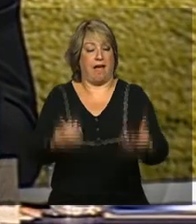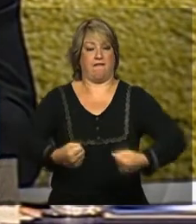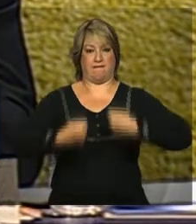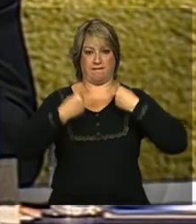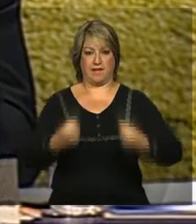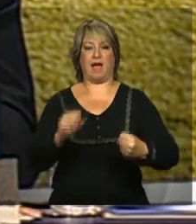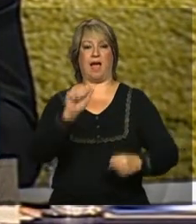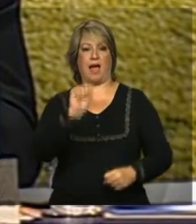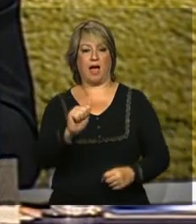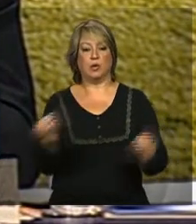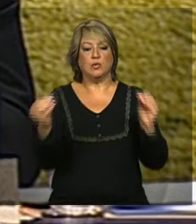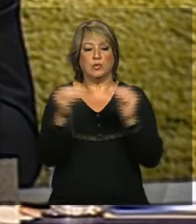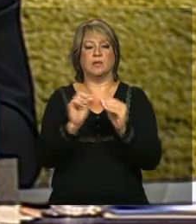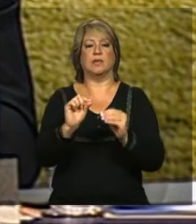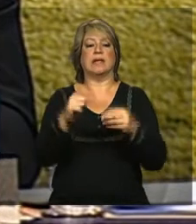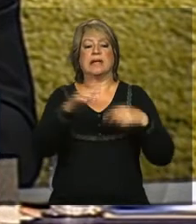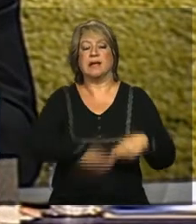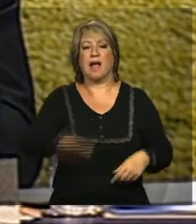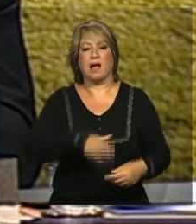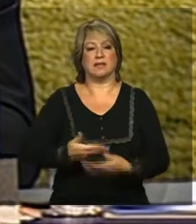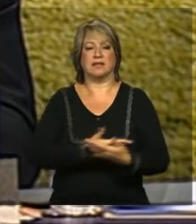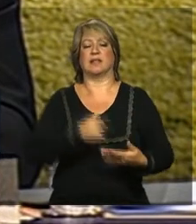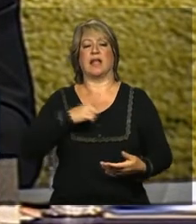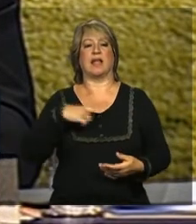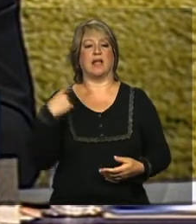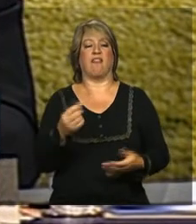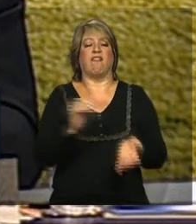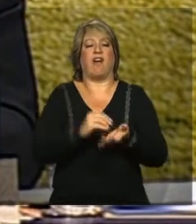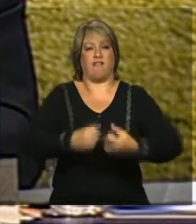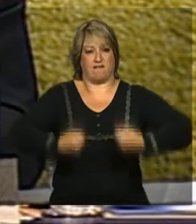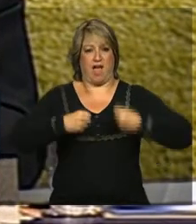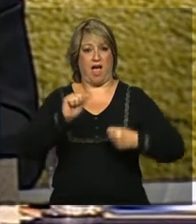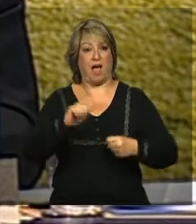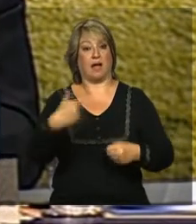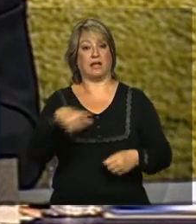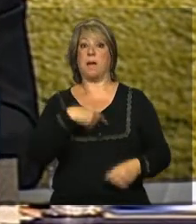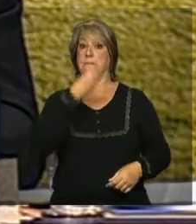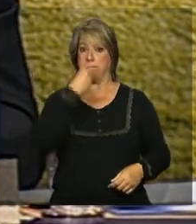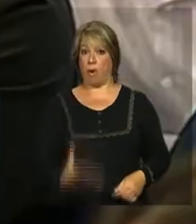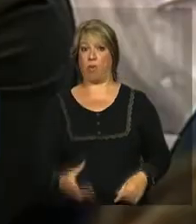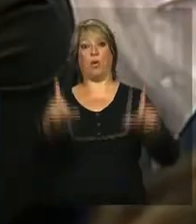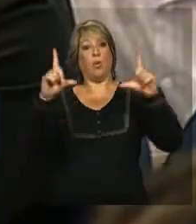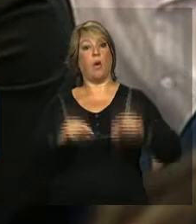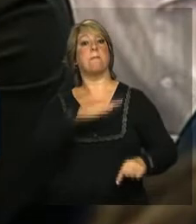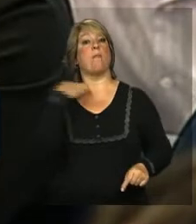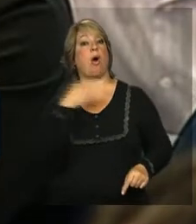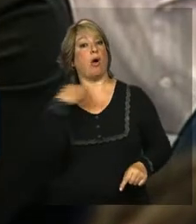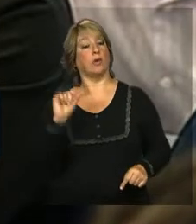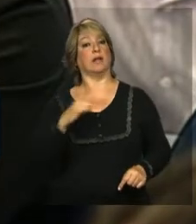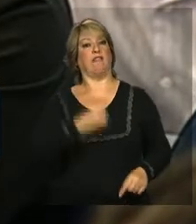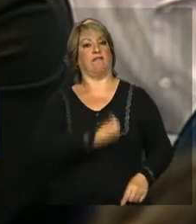suplemento para crianças que vivem em regiões onde tem deficiência da vitamina A tem Impacto positivo e reduzir a mortalidade